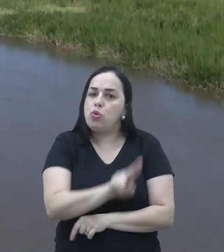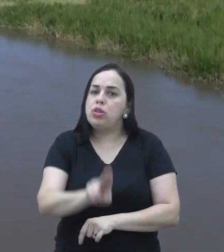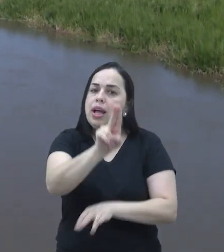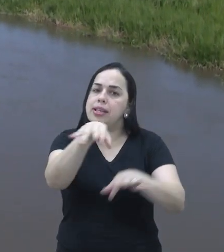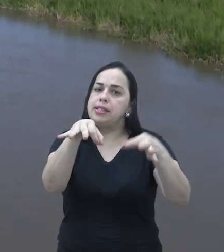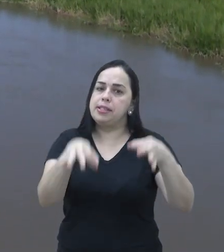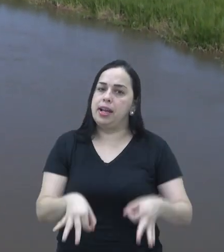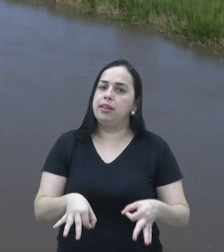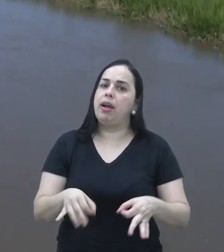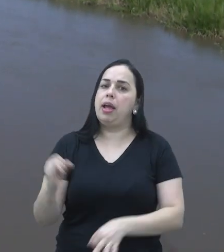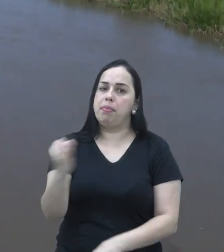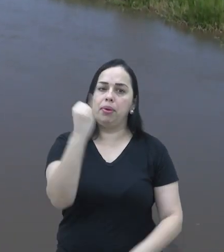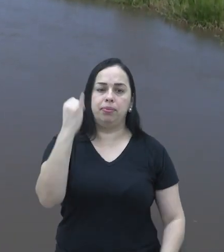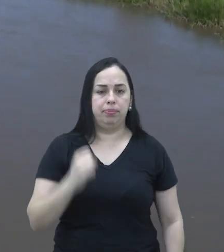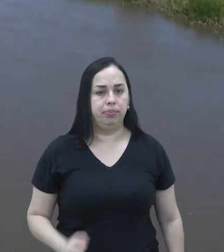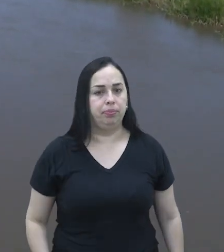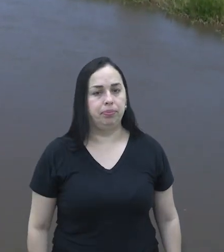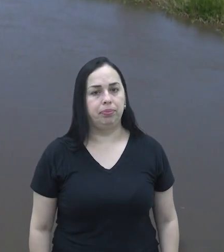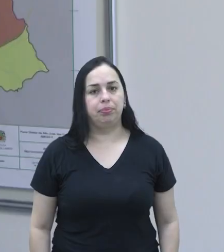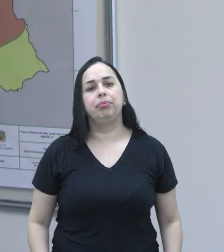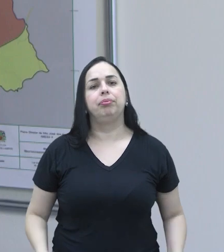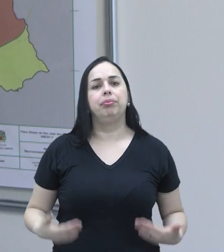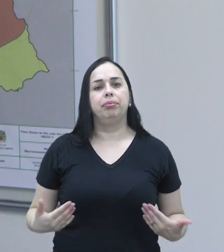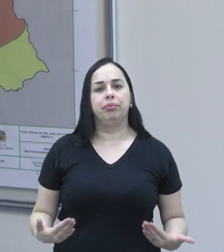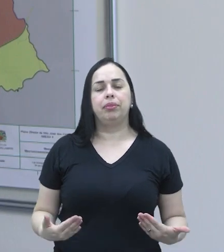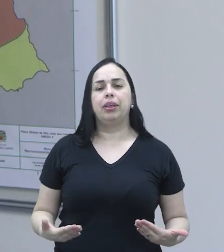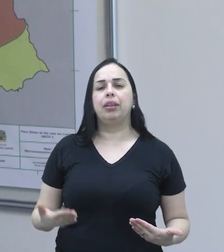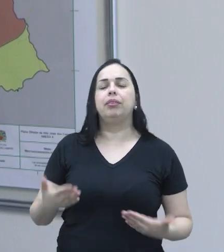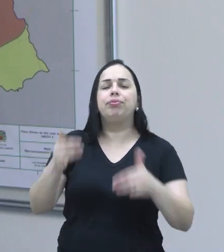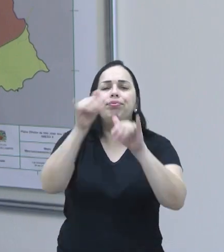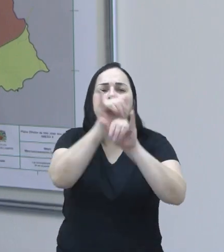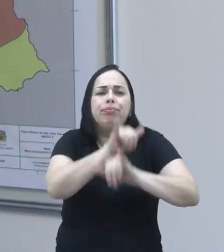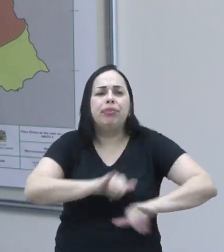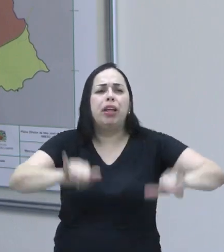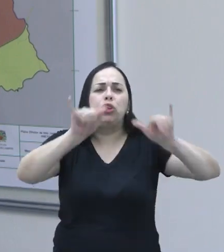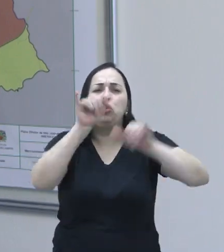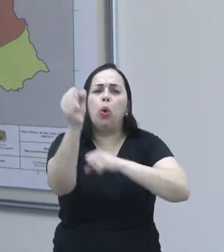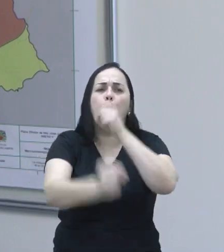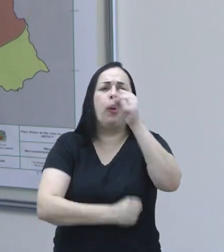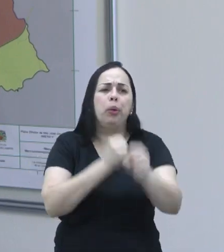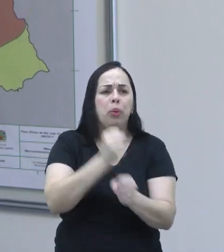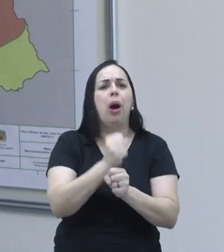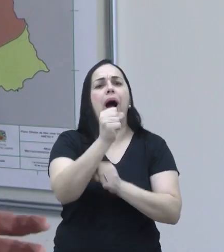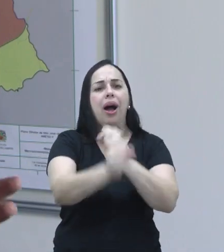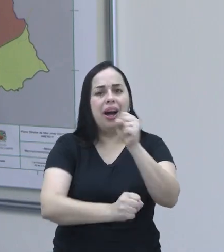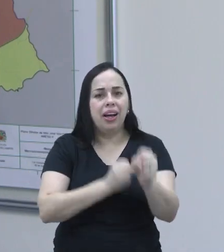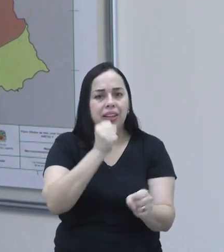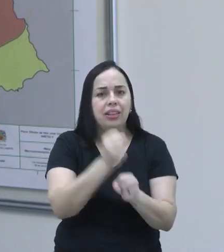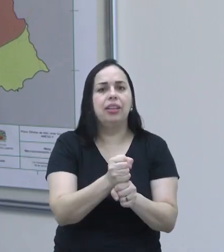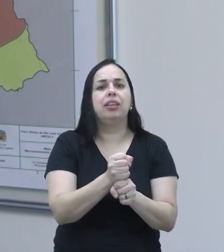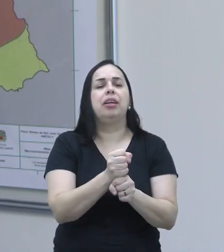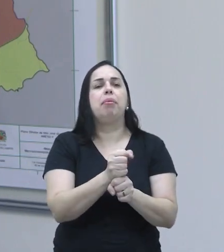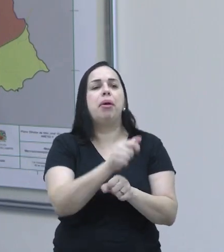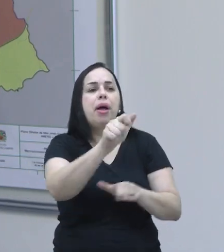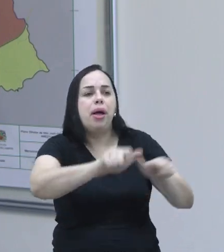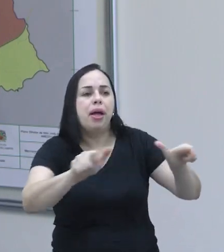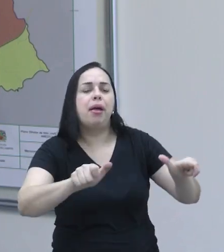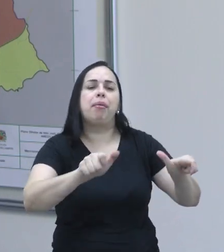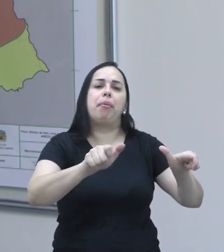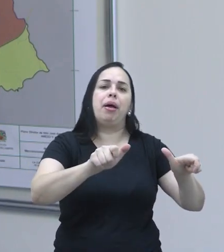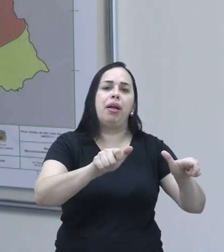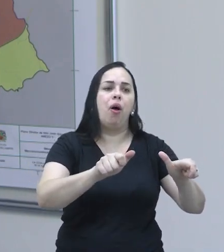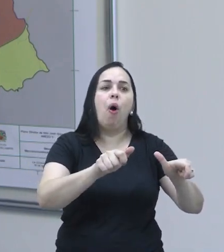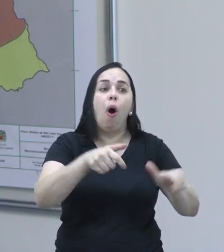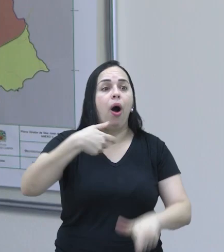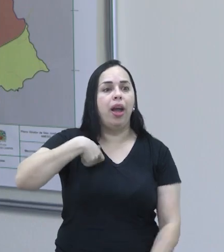uso eficiente da água faz diferença. Desde daquelas campanhas que todo ano são feitas para a